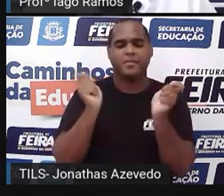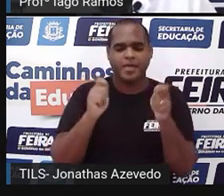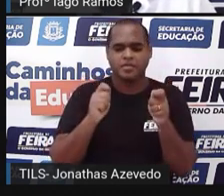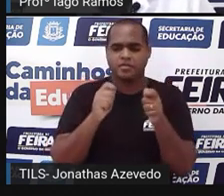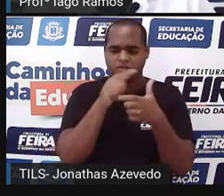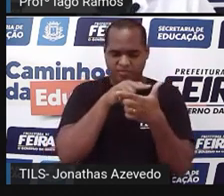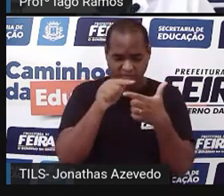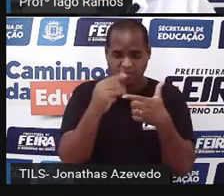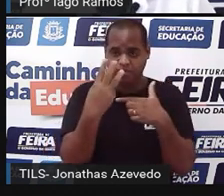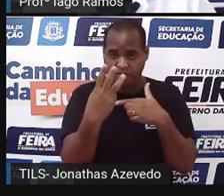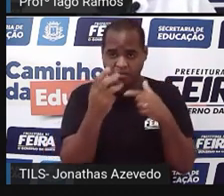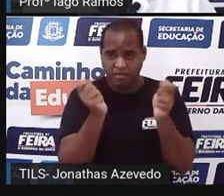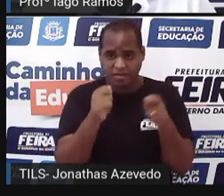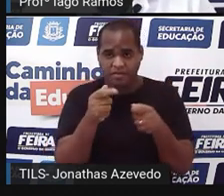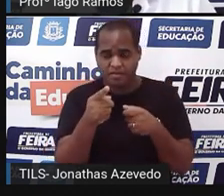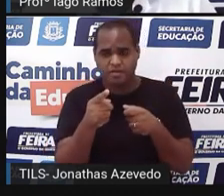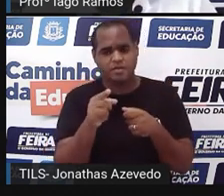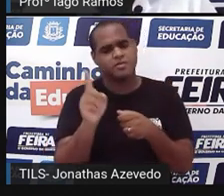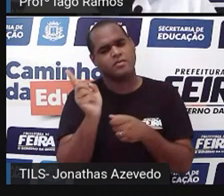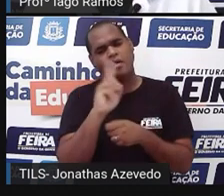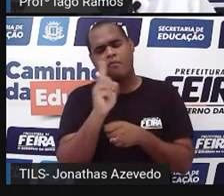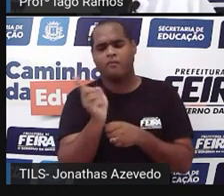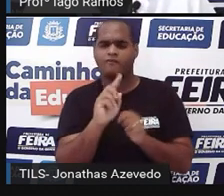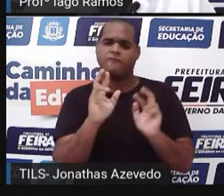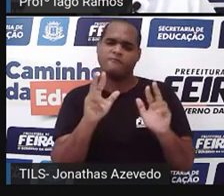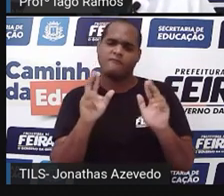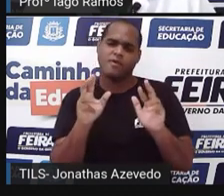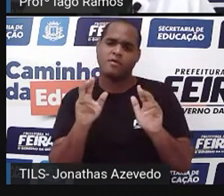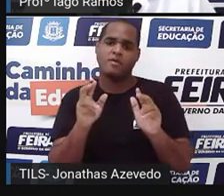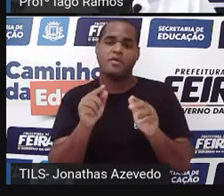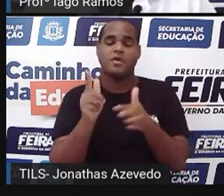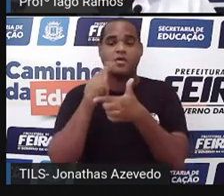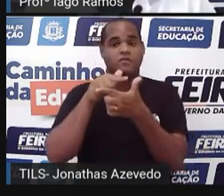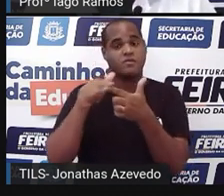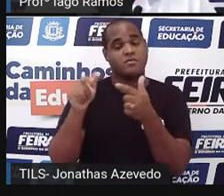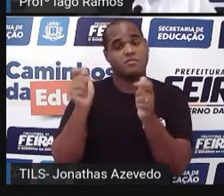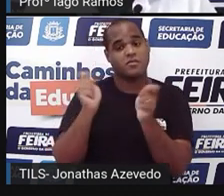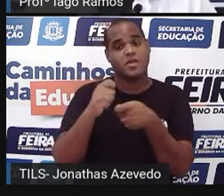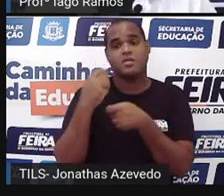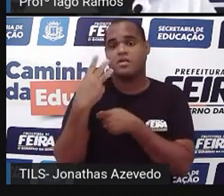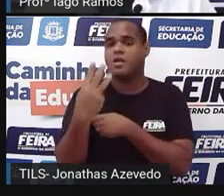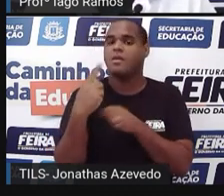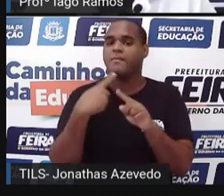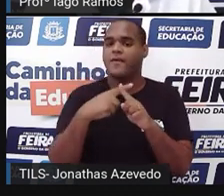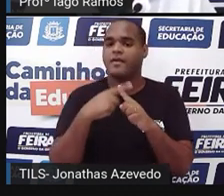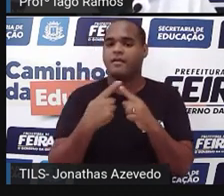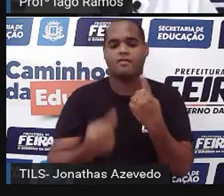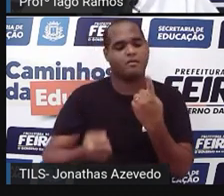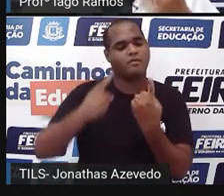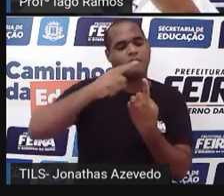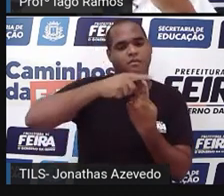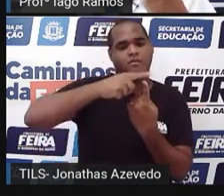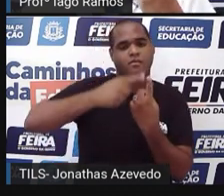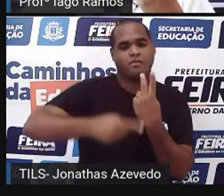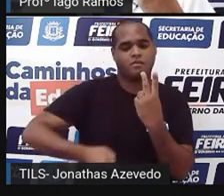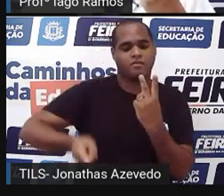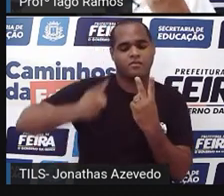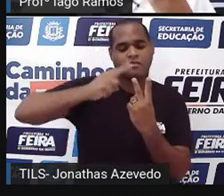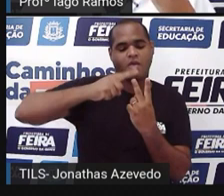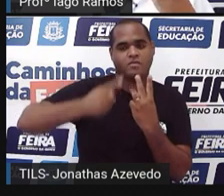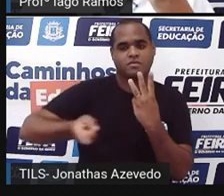pessoa vai dividir por três nem sempre ali eu vou dividir por três porque eu tenho